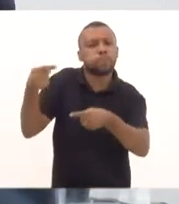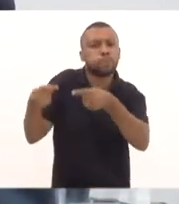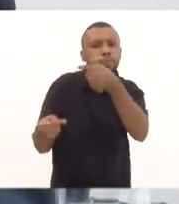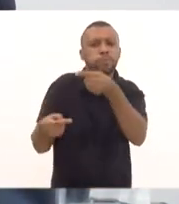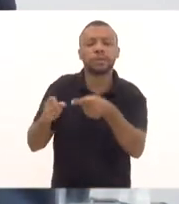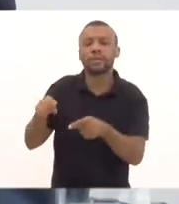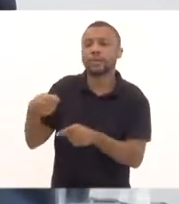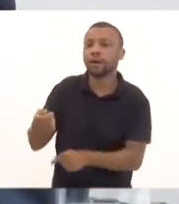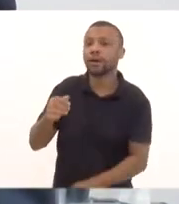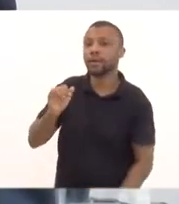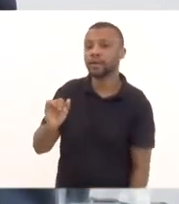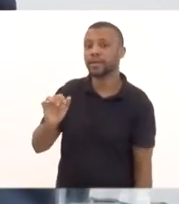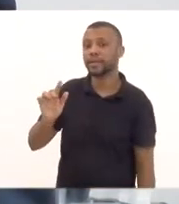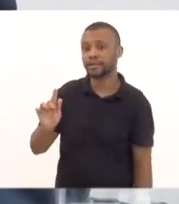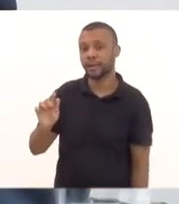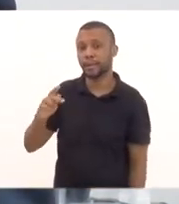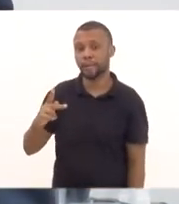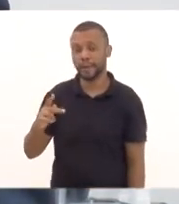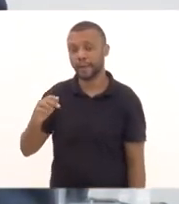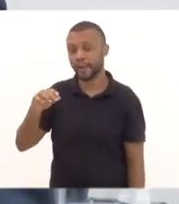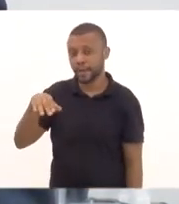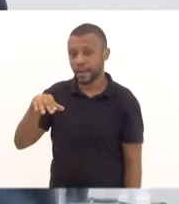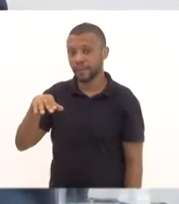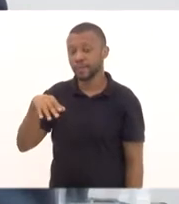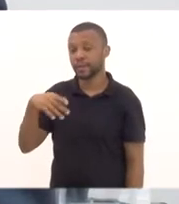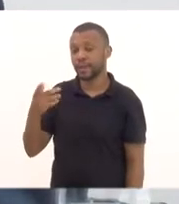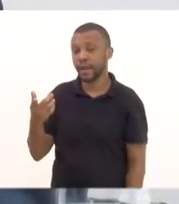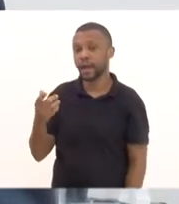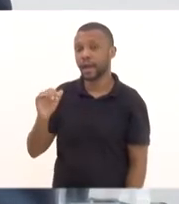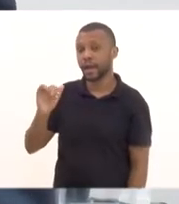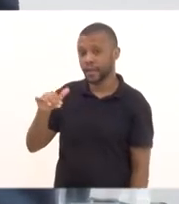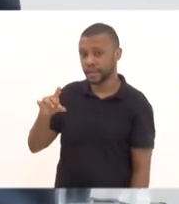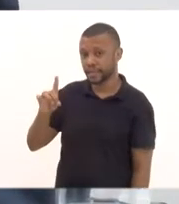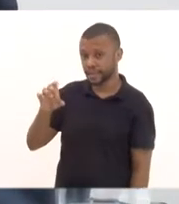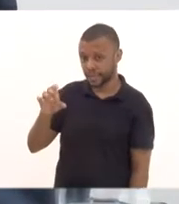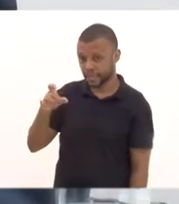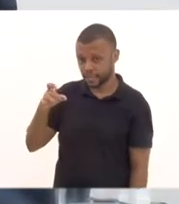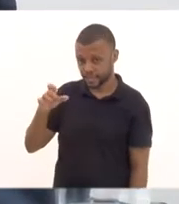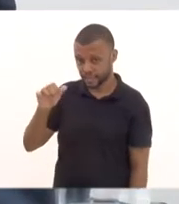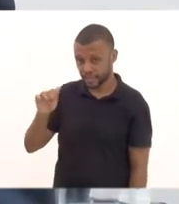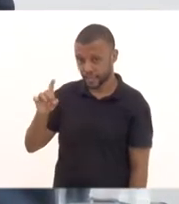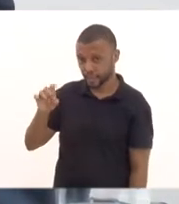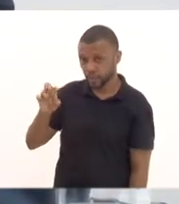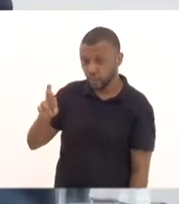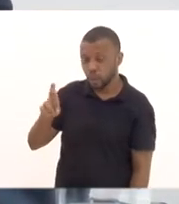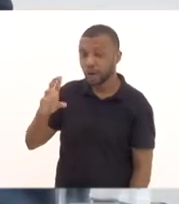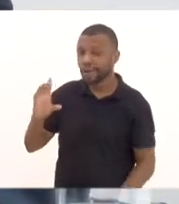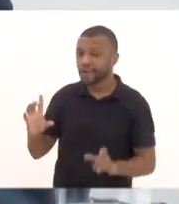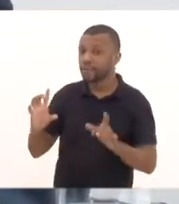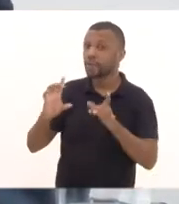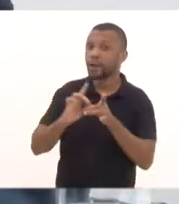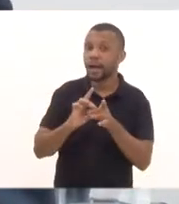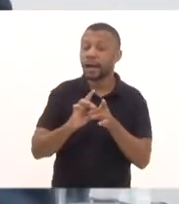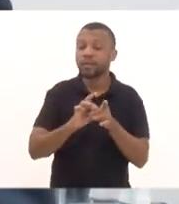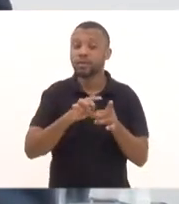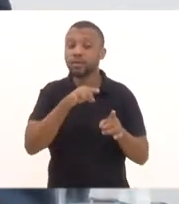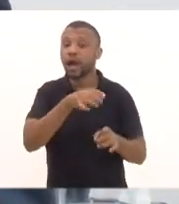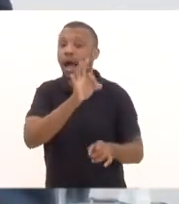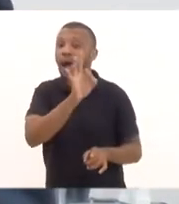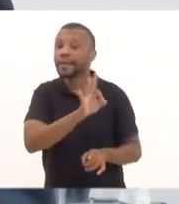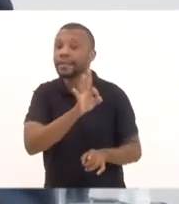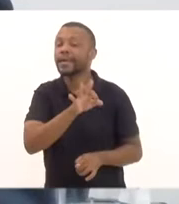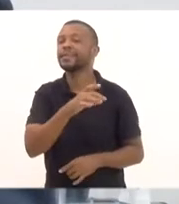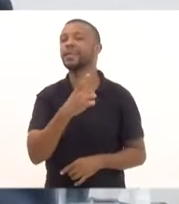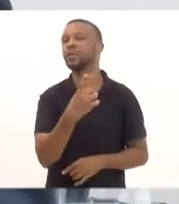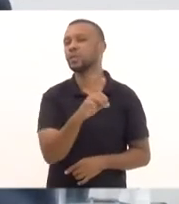que o IGPM gpme detectador veiculado às oscilações do dólar não é pois é então assim Precisa